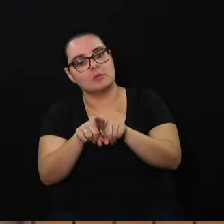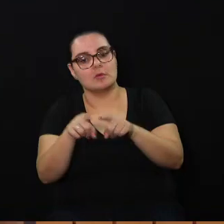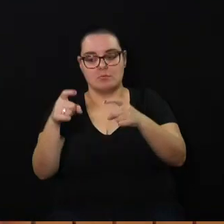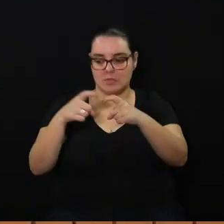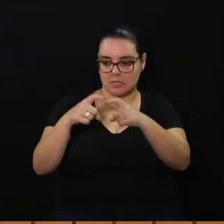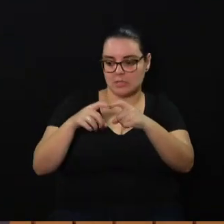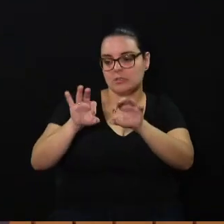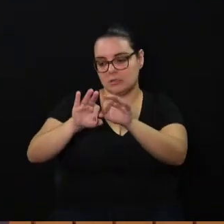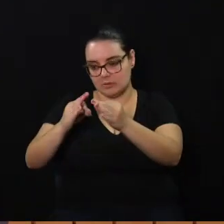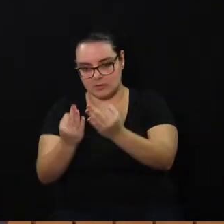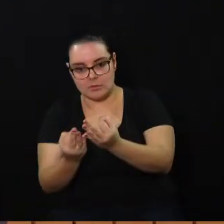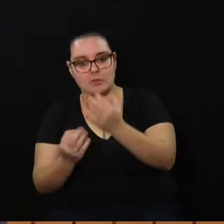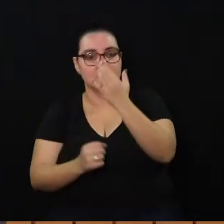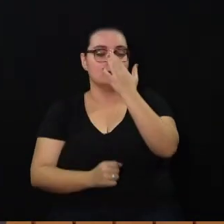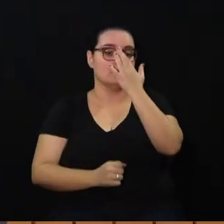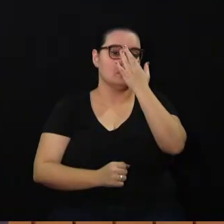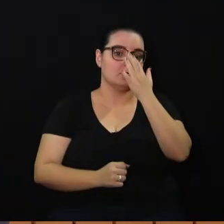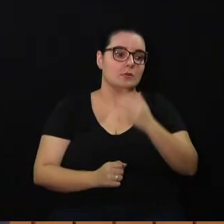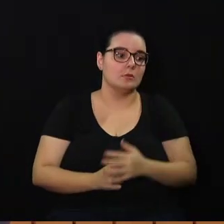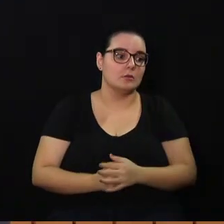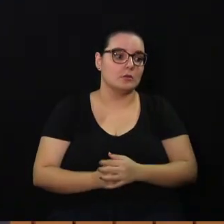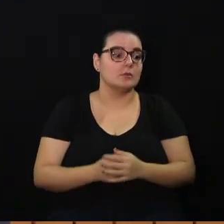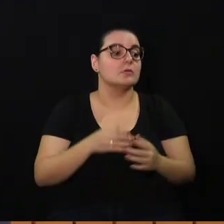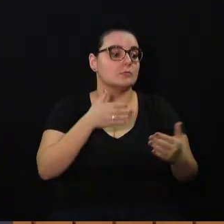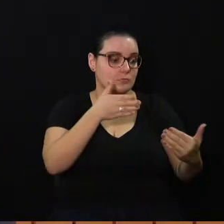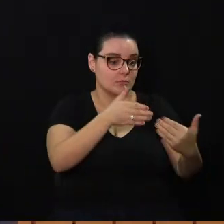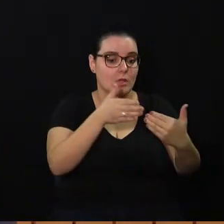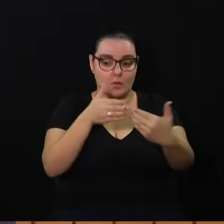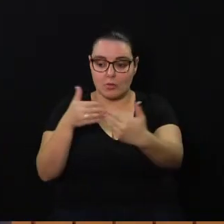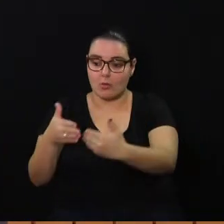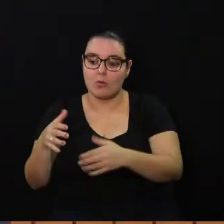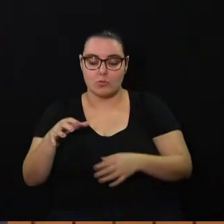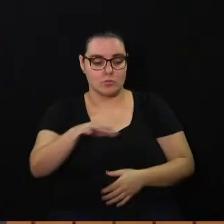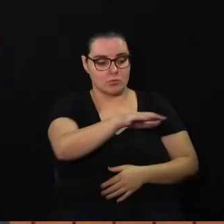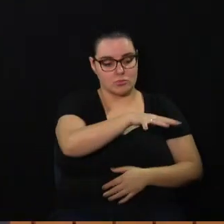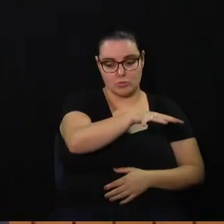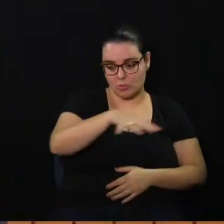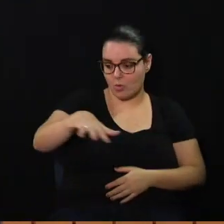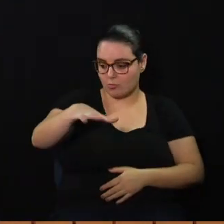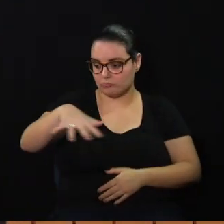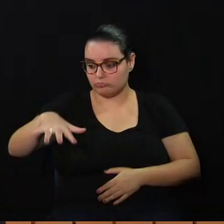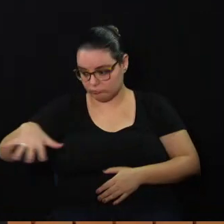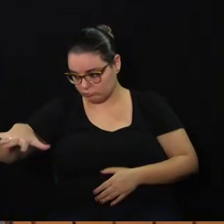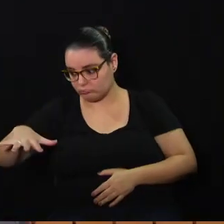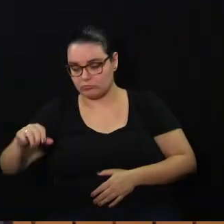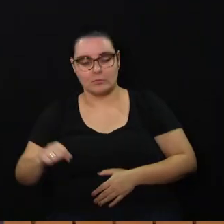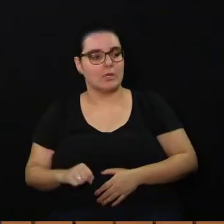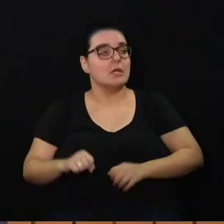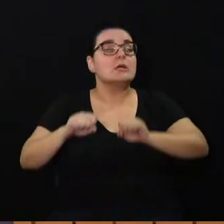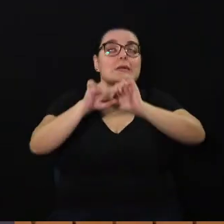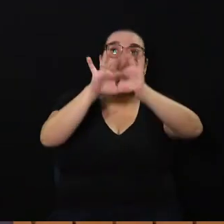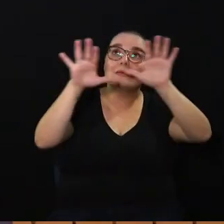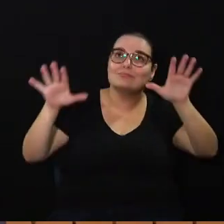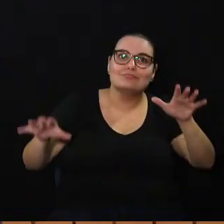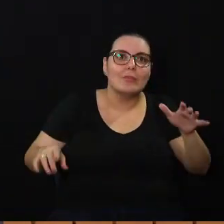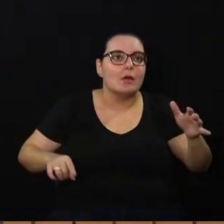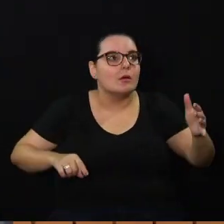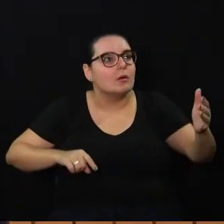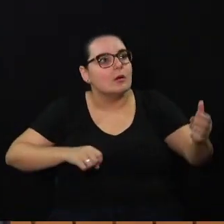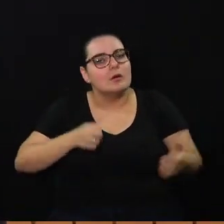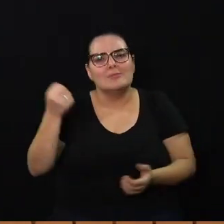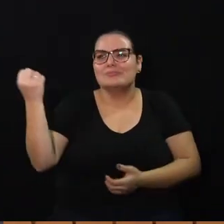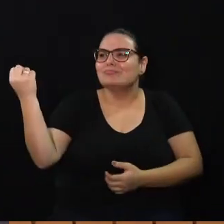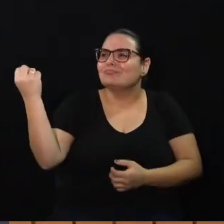de família que acaba me fazendo encontrar com todos os grupos etários e a gente tem muita clareza de que são muitos milhões de de